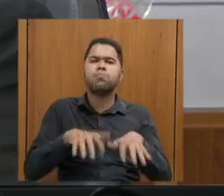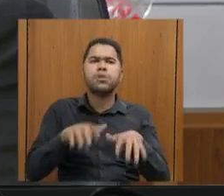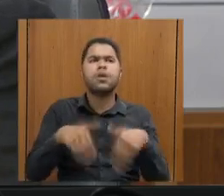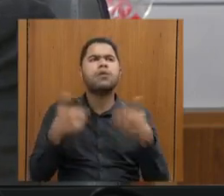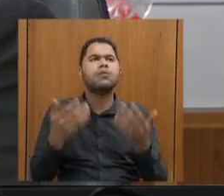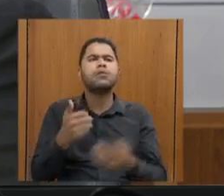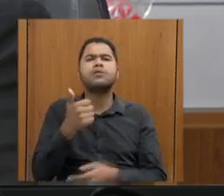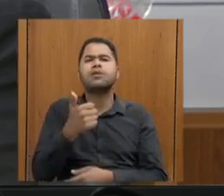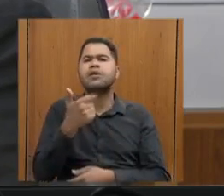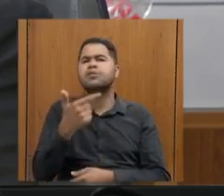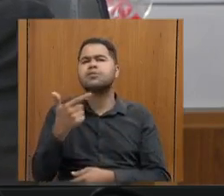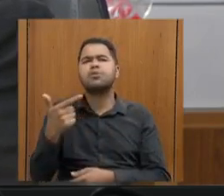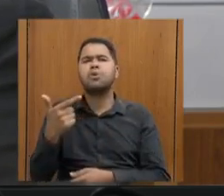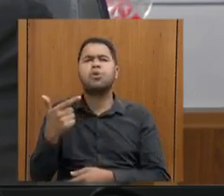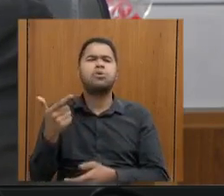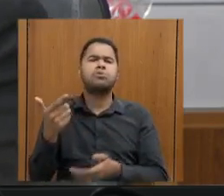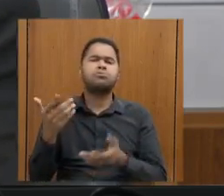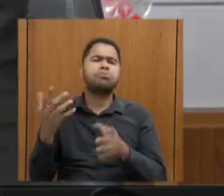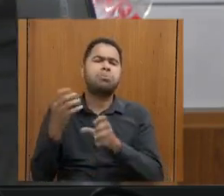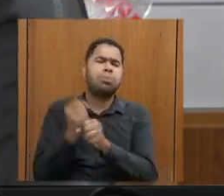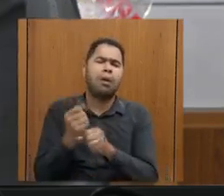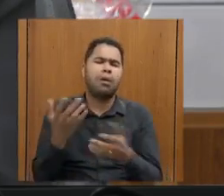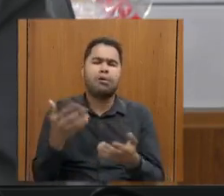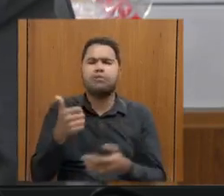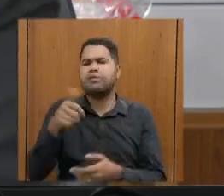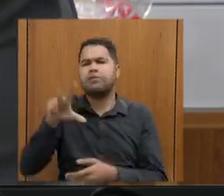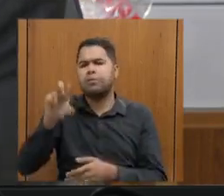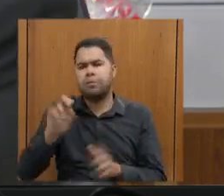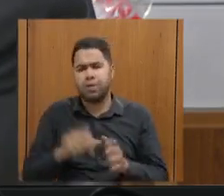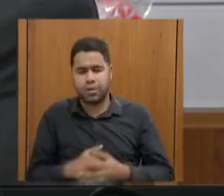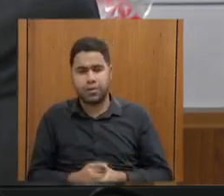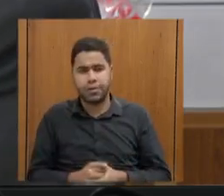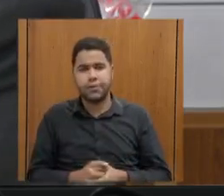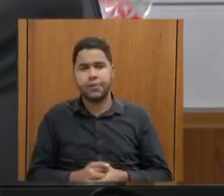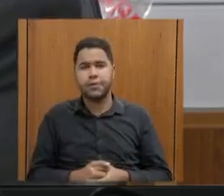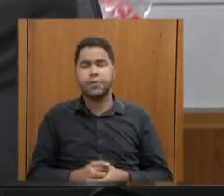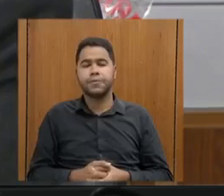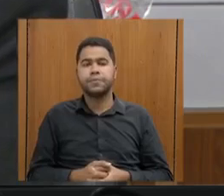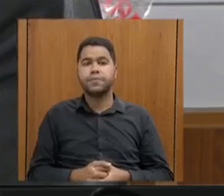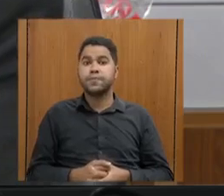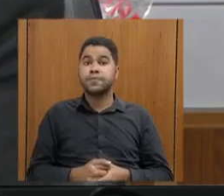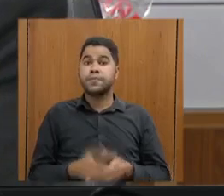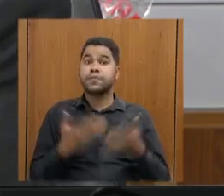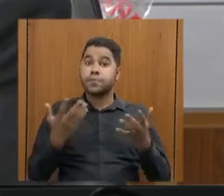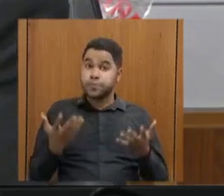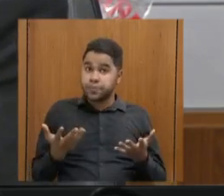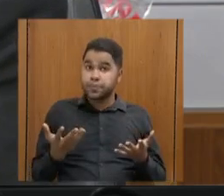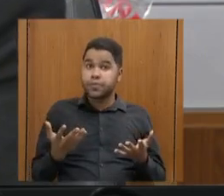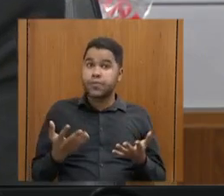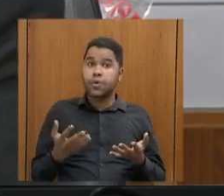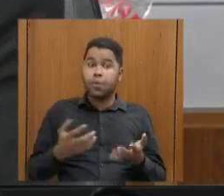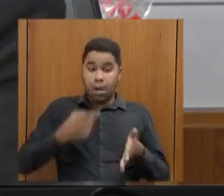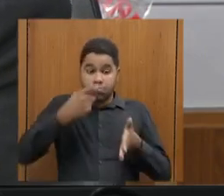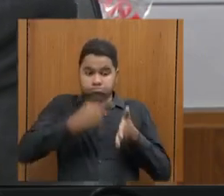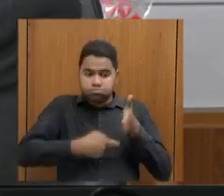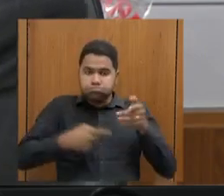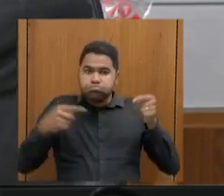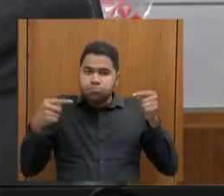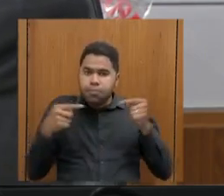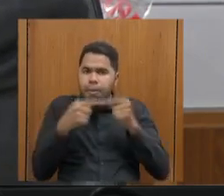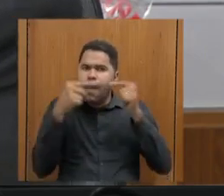sei quanto a 120 dólar Tonelada não seja foi a 150 com uma tributação correta